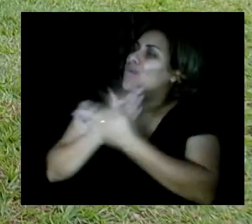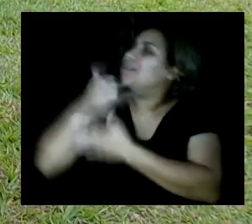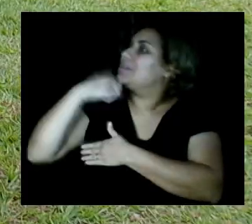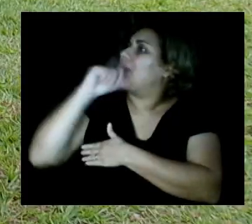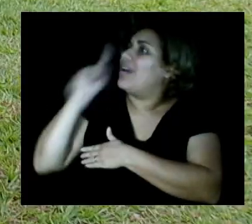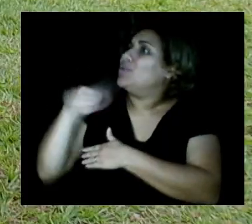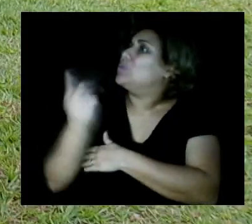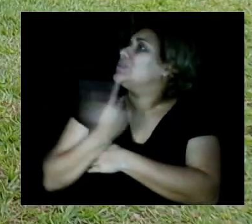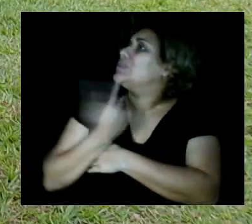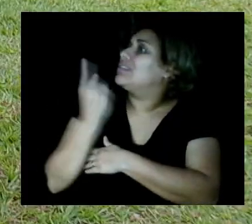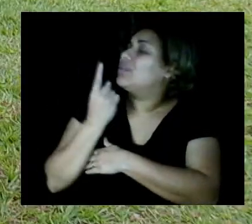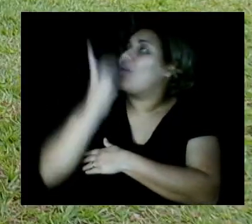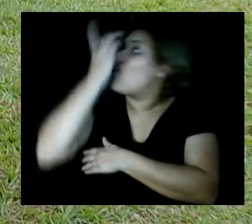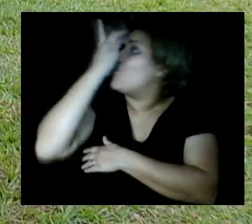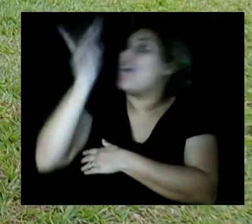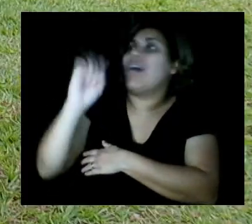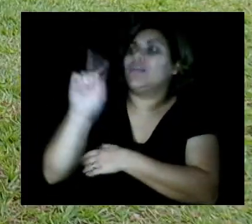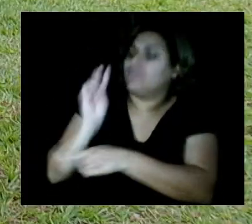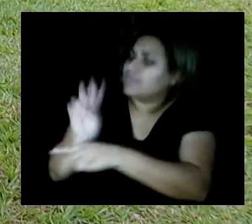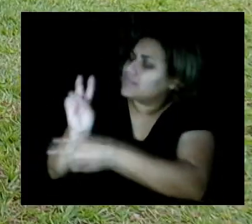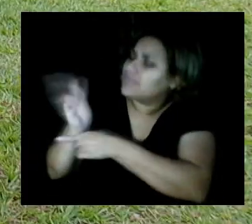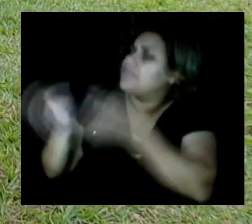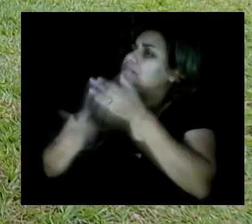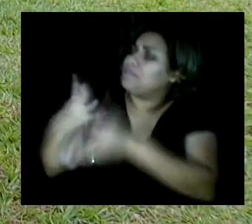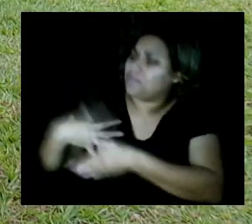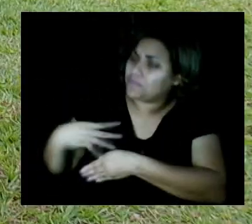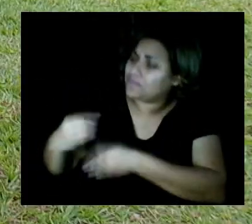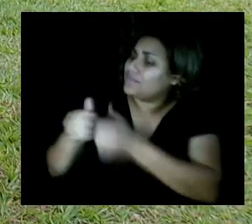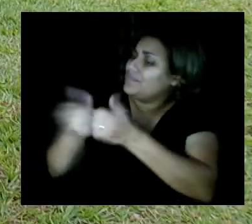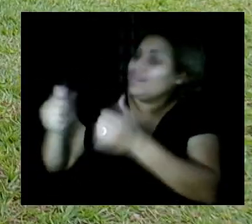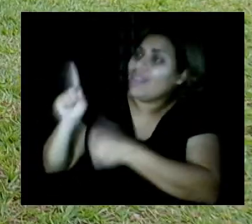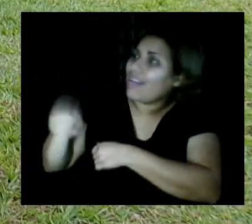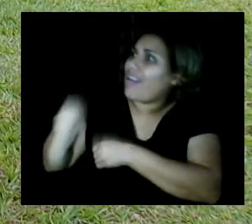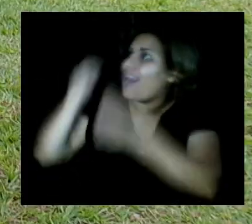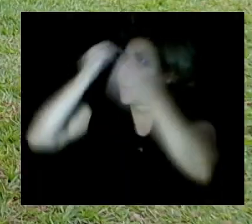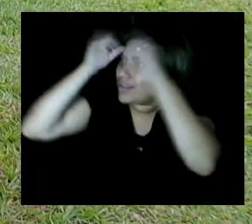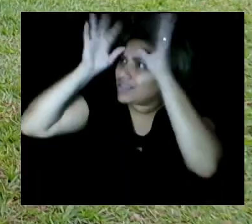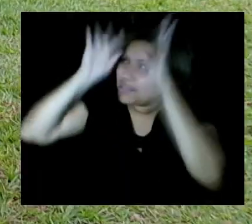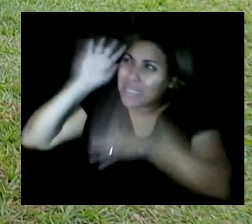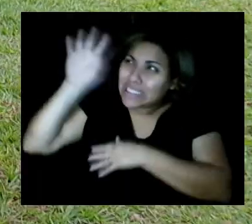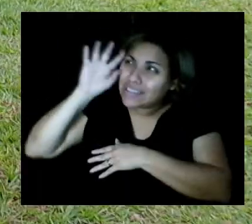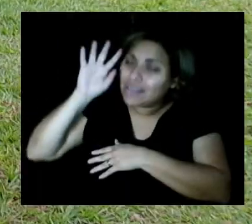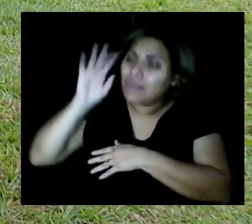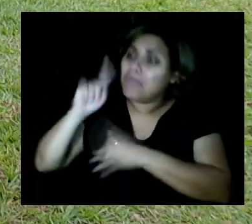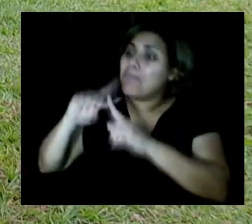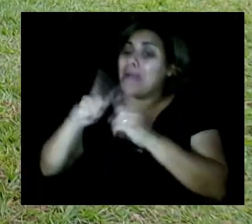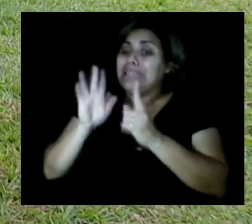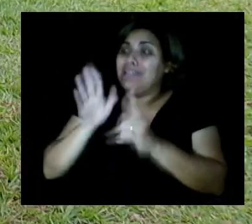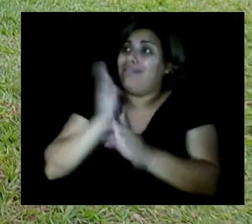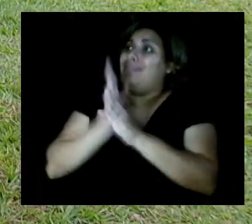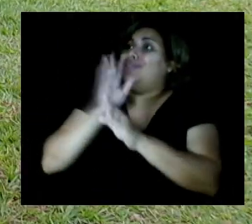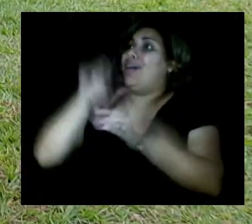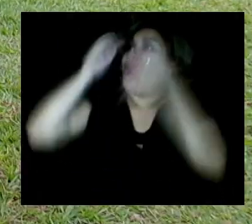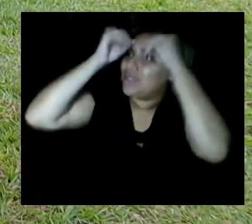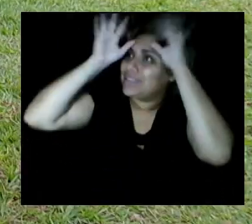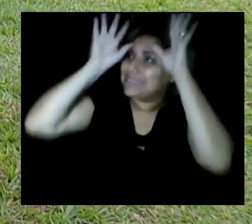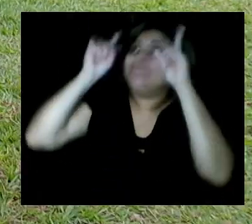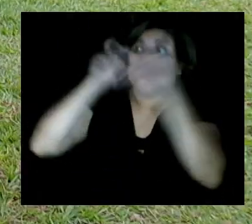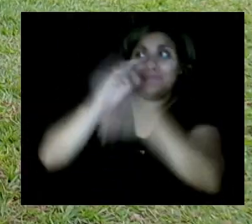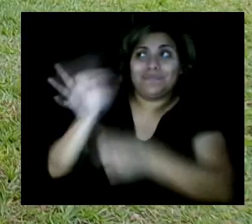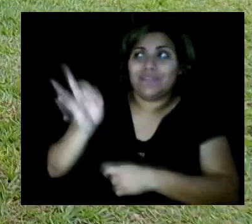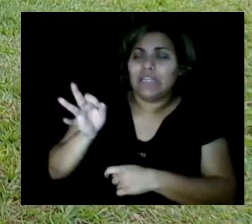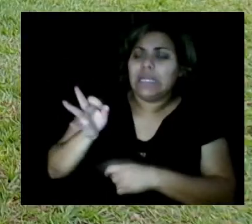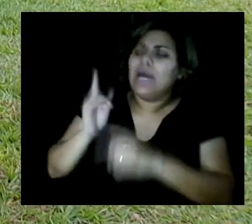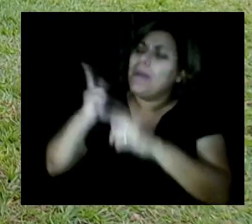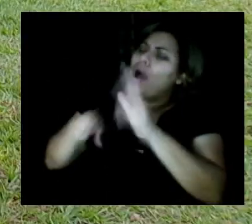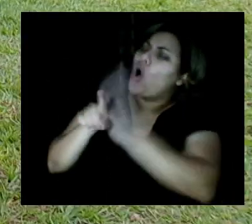né, cuidar dos filhos sem ser um filho atípico, imagina nessas condições, né? Sim. E eu queria saber também se você acha que aumentou